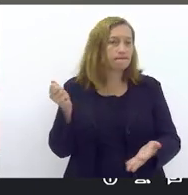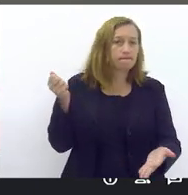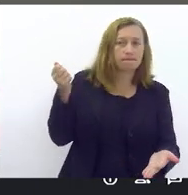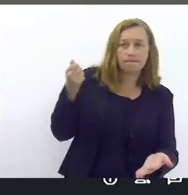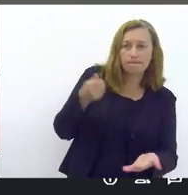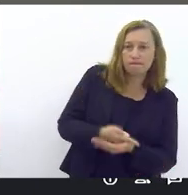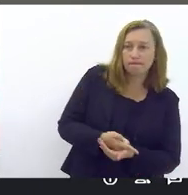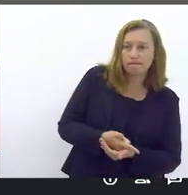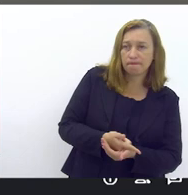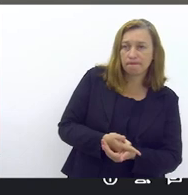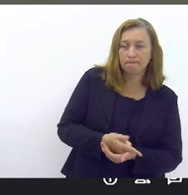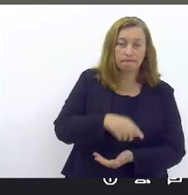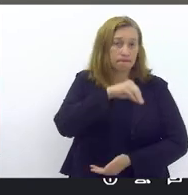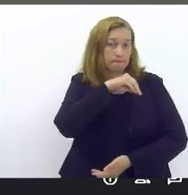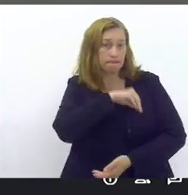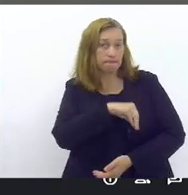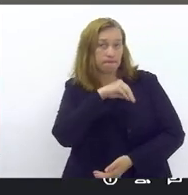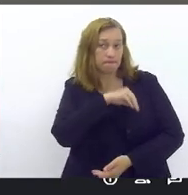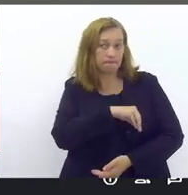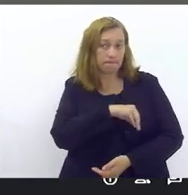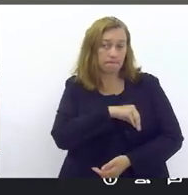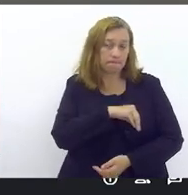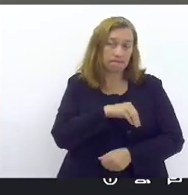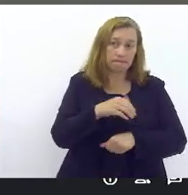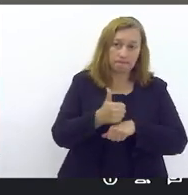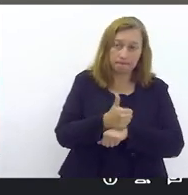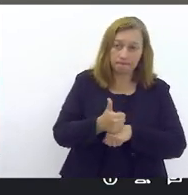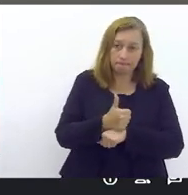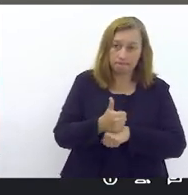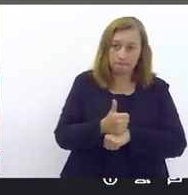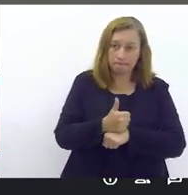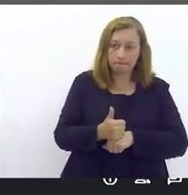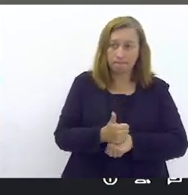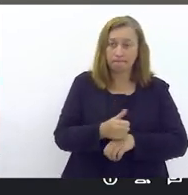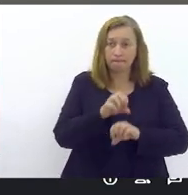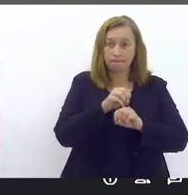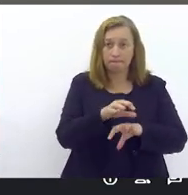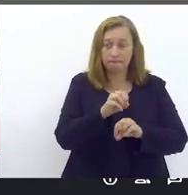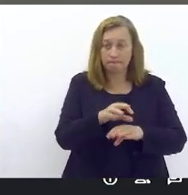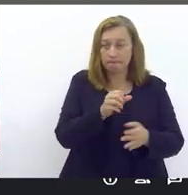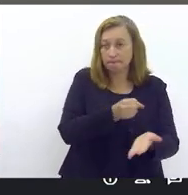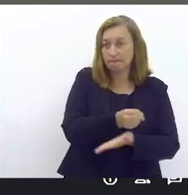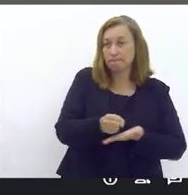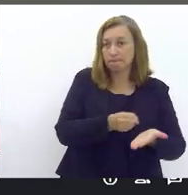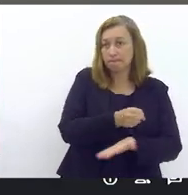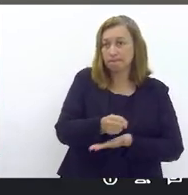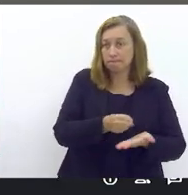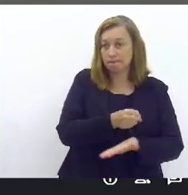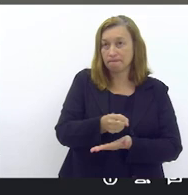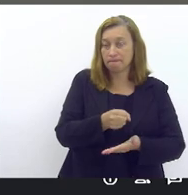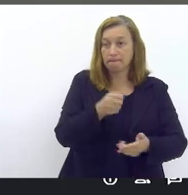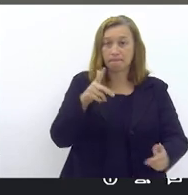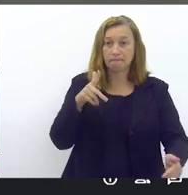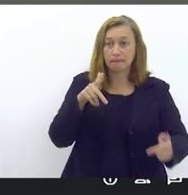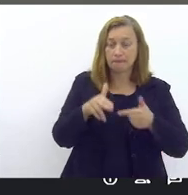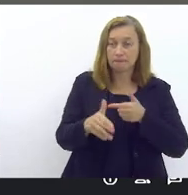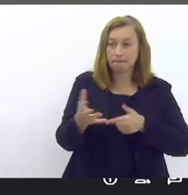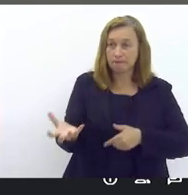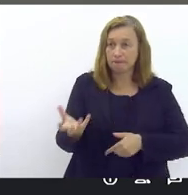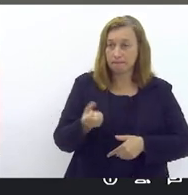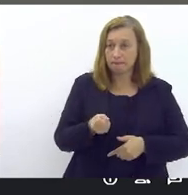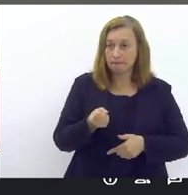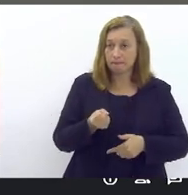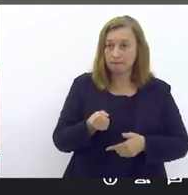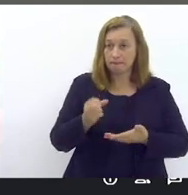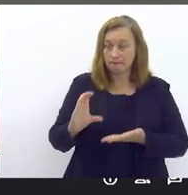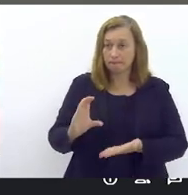pagamento do piso salarial da educação básica, ficará impedido de receber os